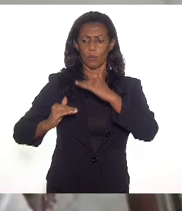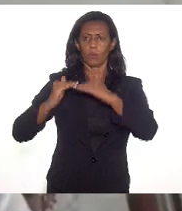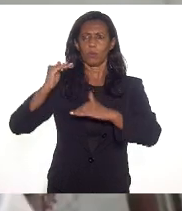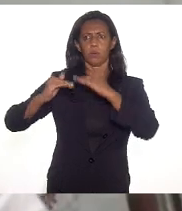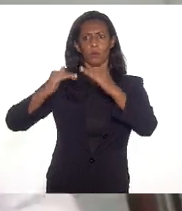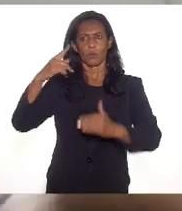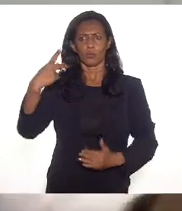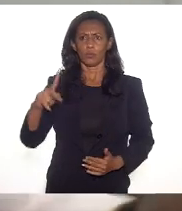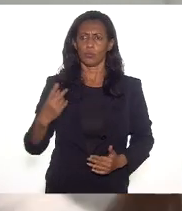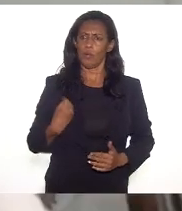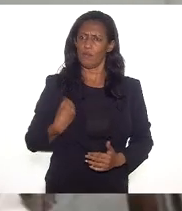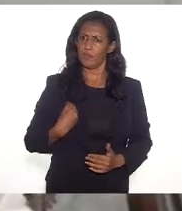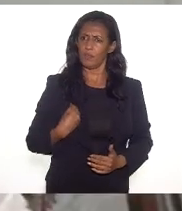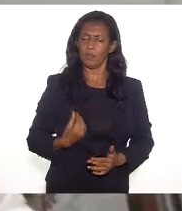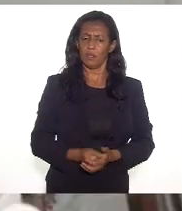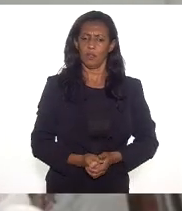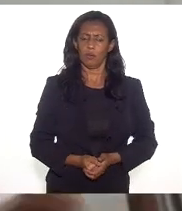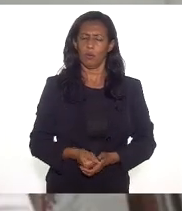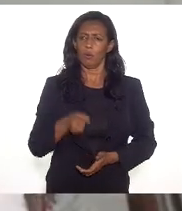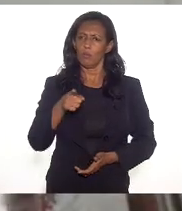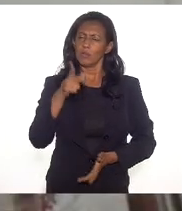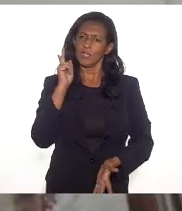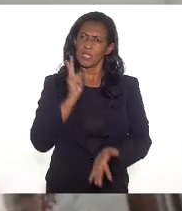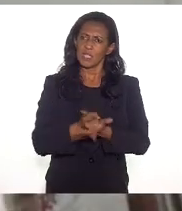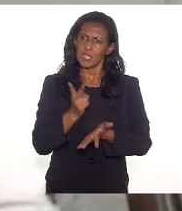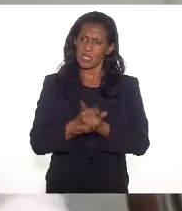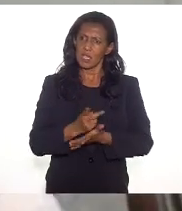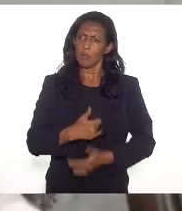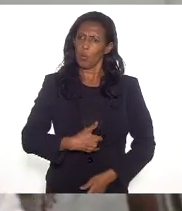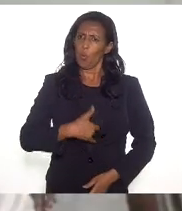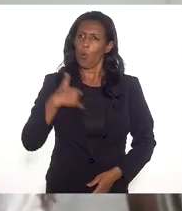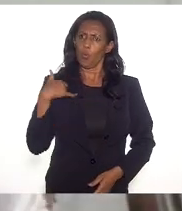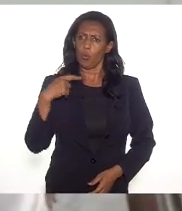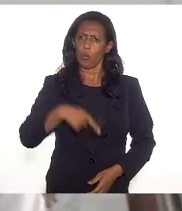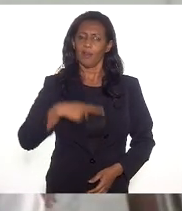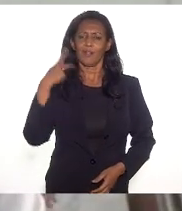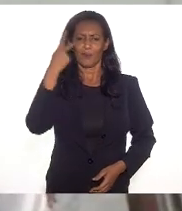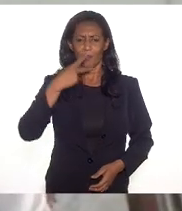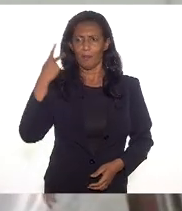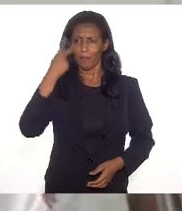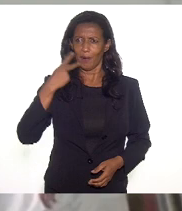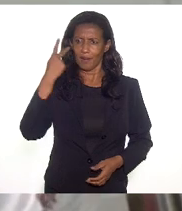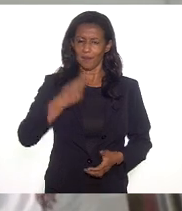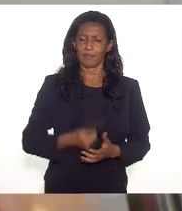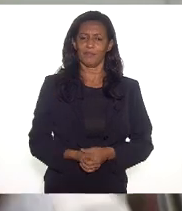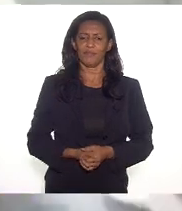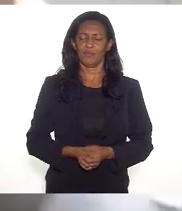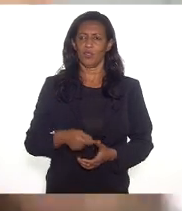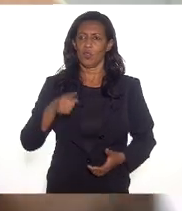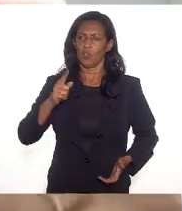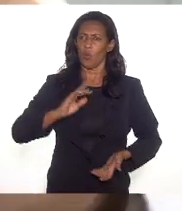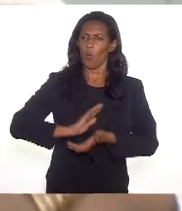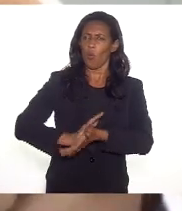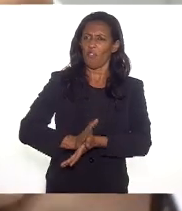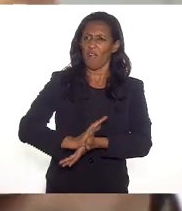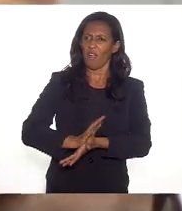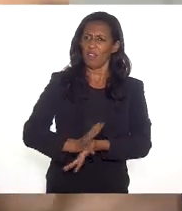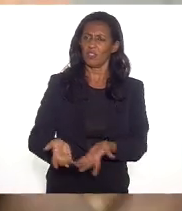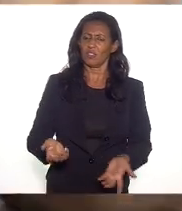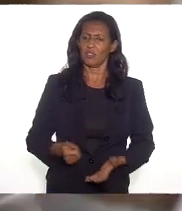sua vida, como você sempre disse, inclusive com orgulho aqui nesse parlamento, você covardemente,